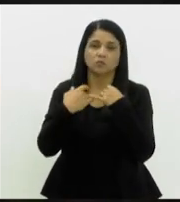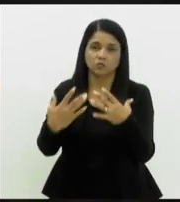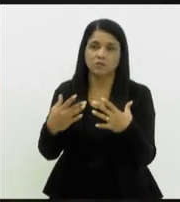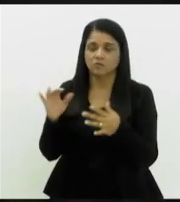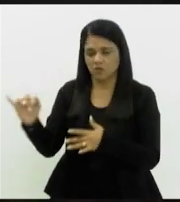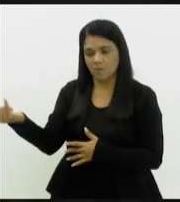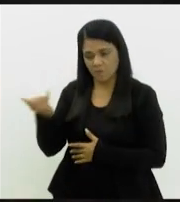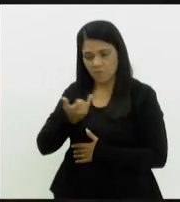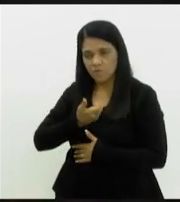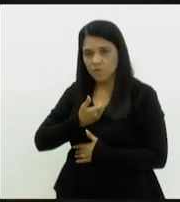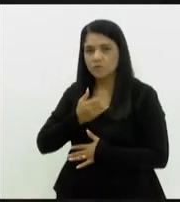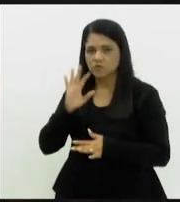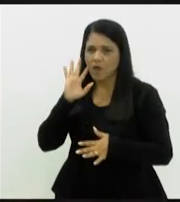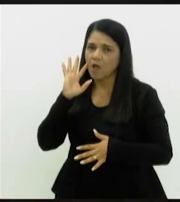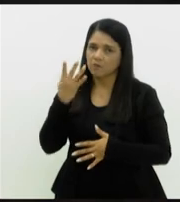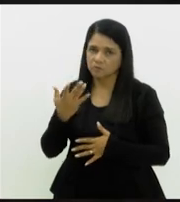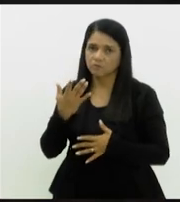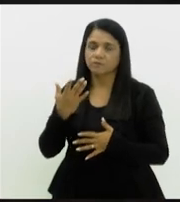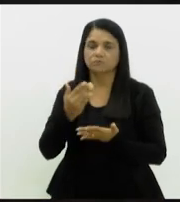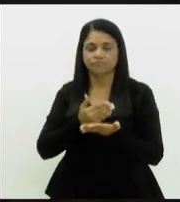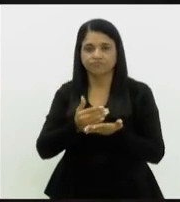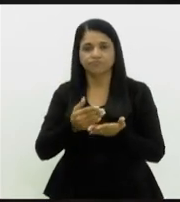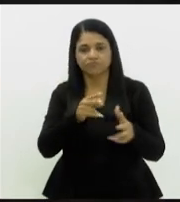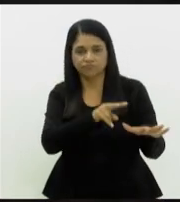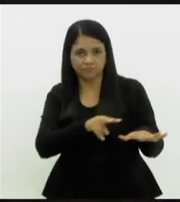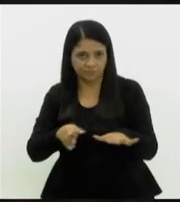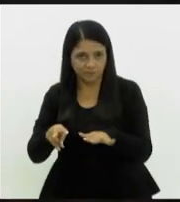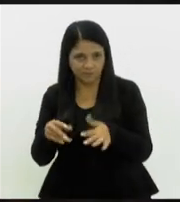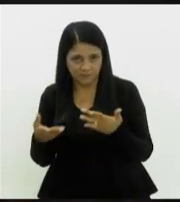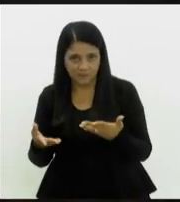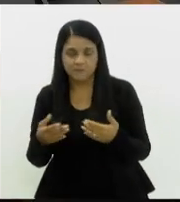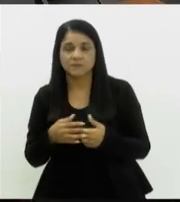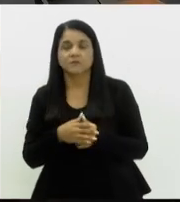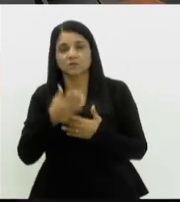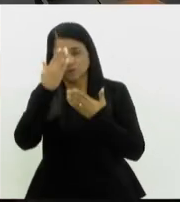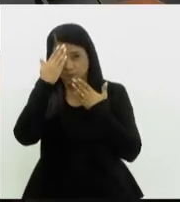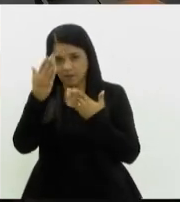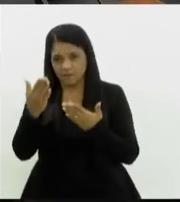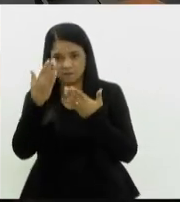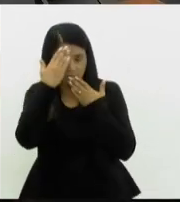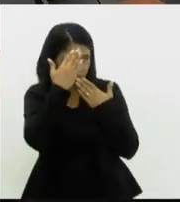aqui, pode ter certeza que a gente está resolvendo no início da semana. Muito obrigado, presidente. Tá, obrigado.